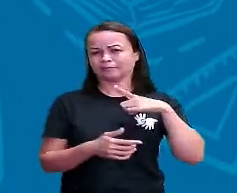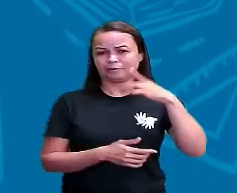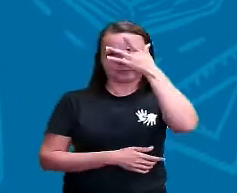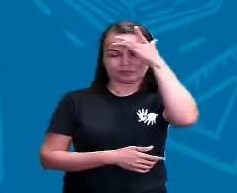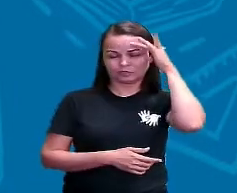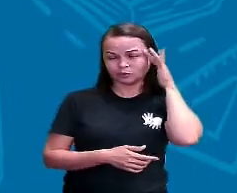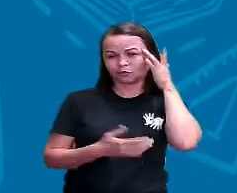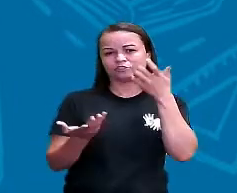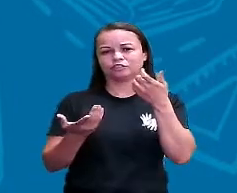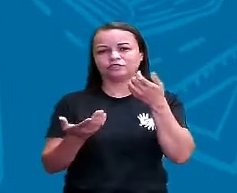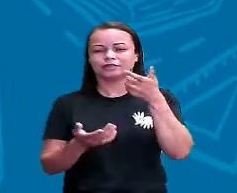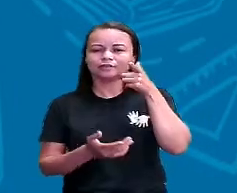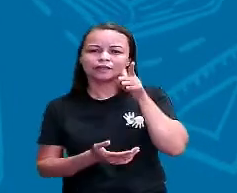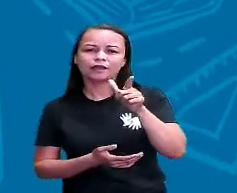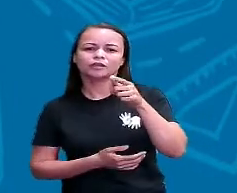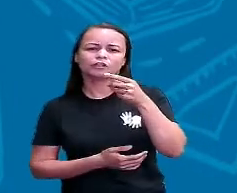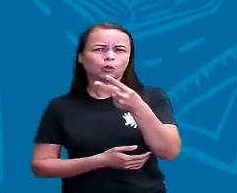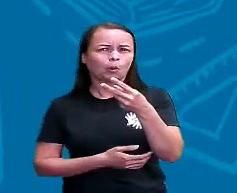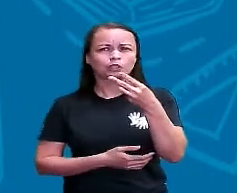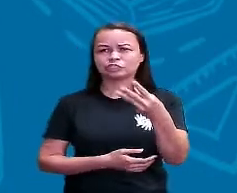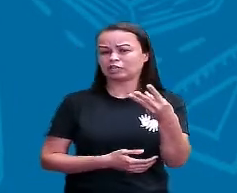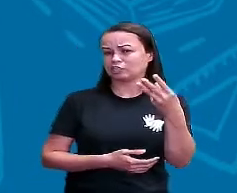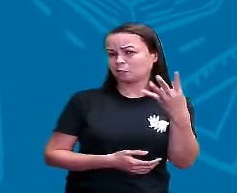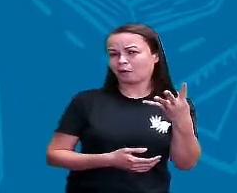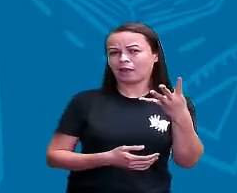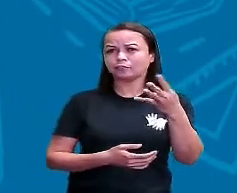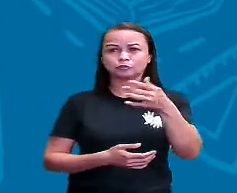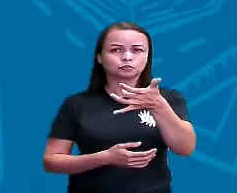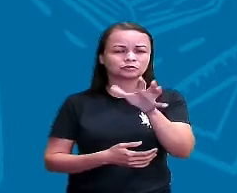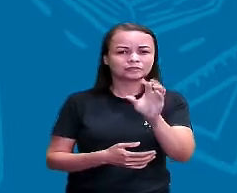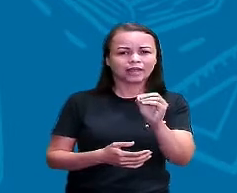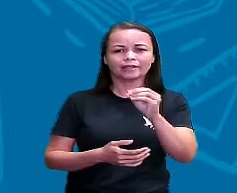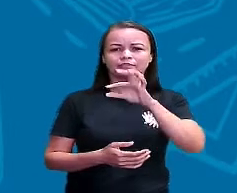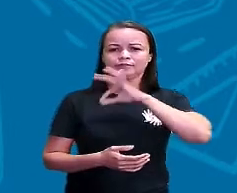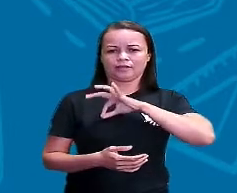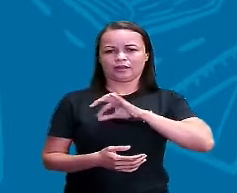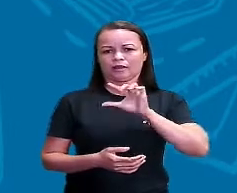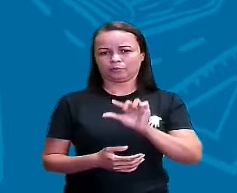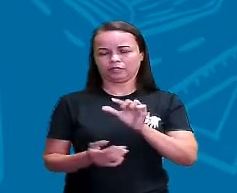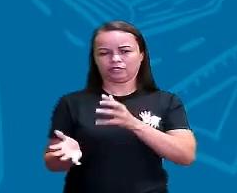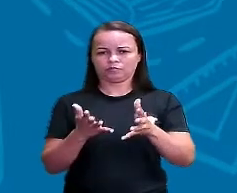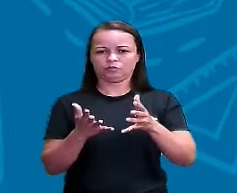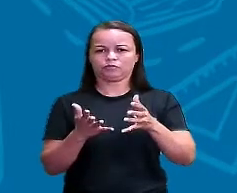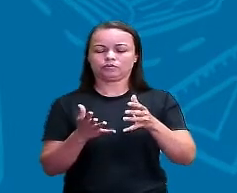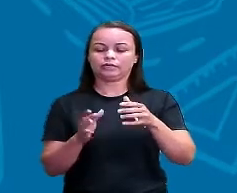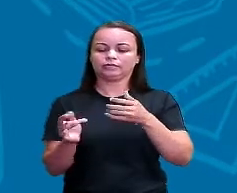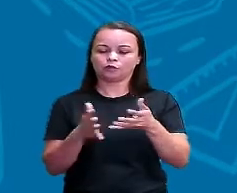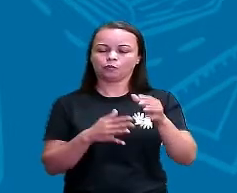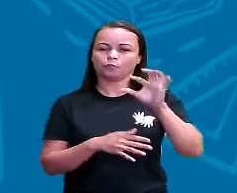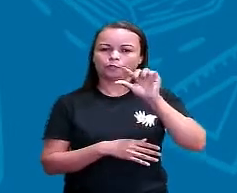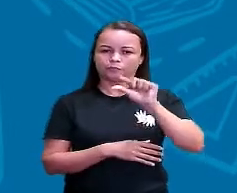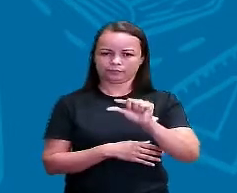4, 10 salários mínimos, mas o mínimo, ele é instituído, tá certo?